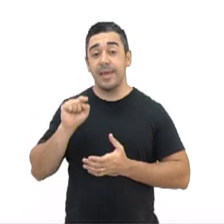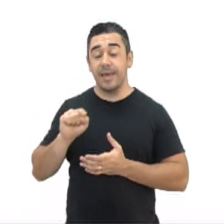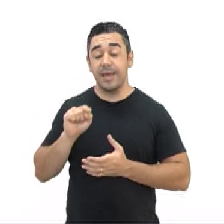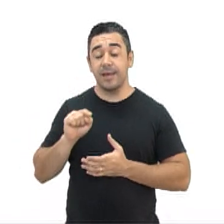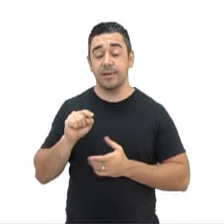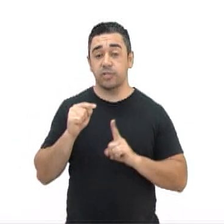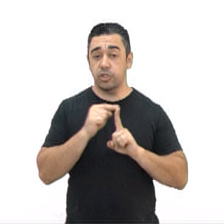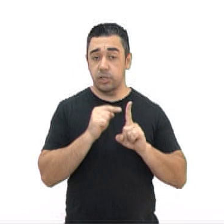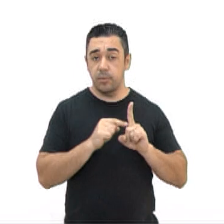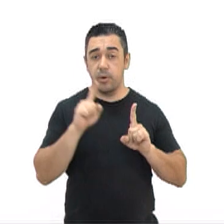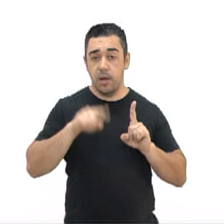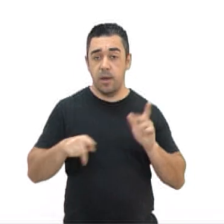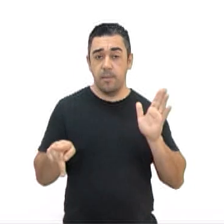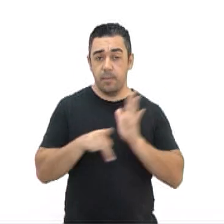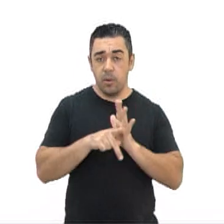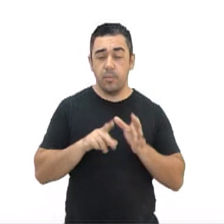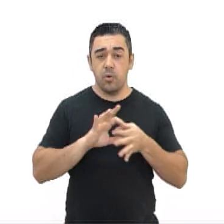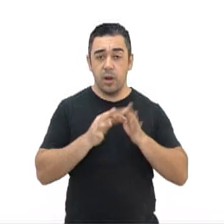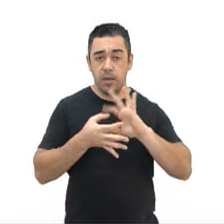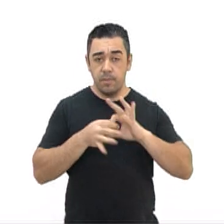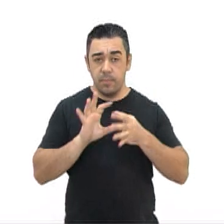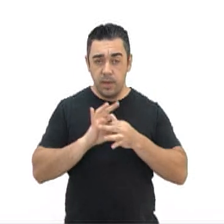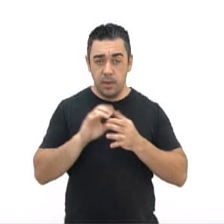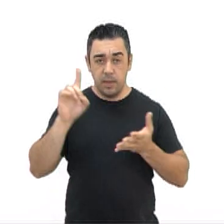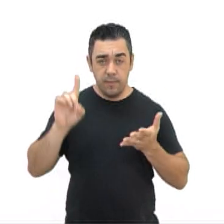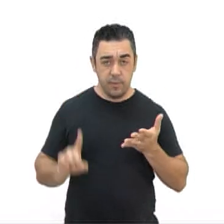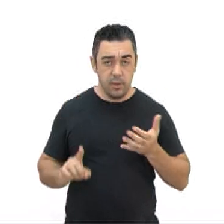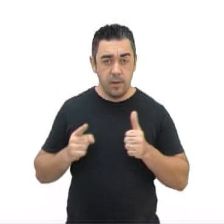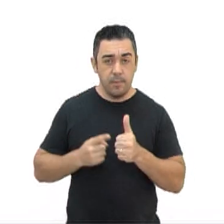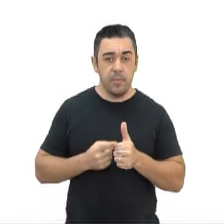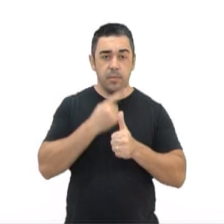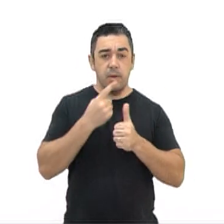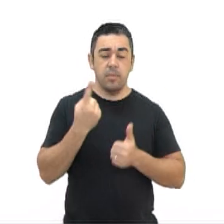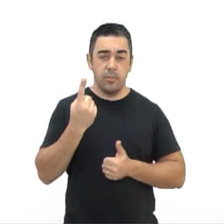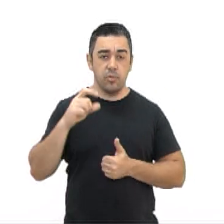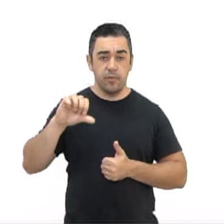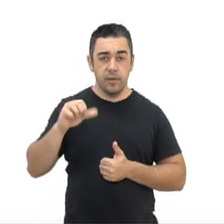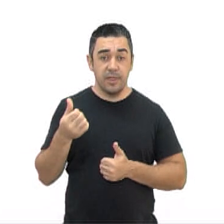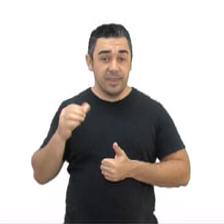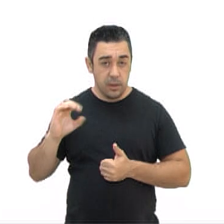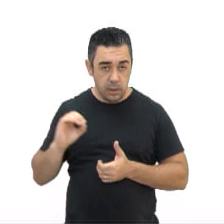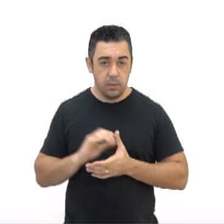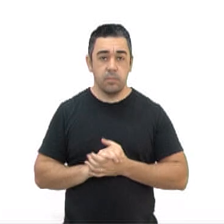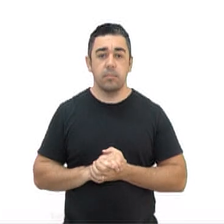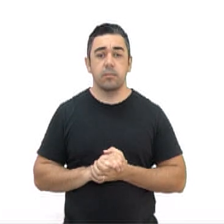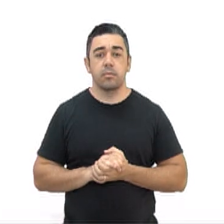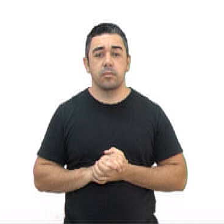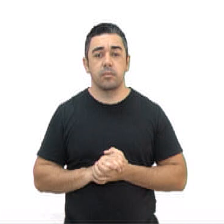parte dos Jogos Paralímpicos desde a sua primeira edição, em 1960.